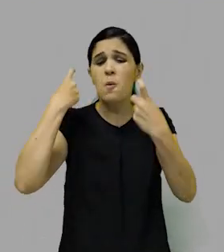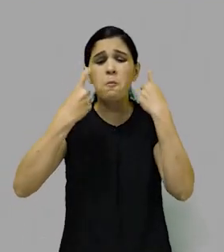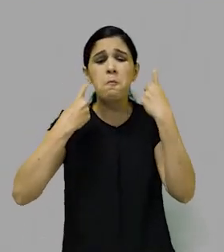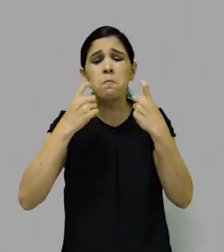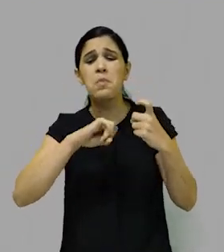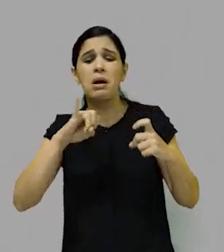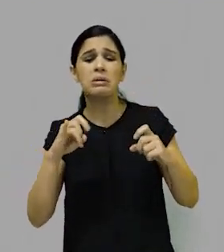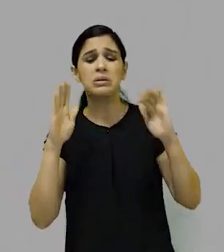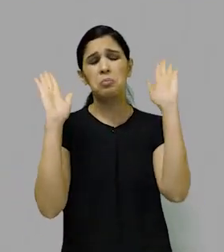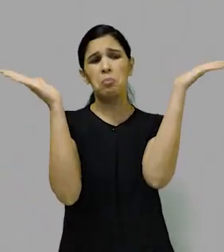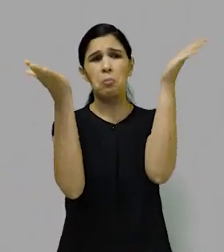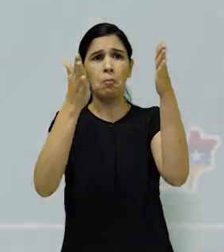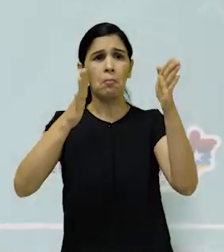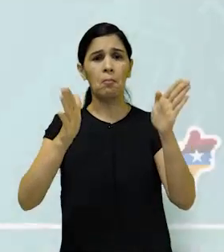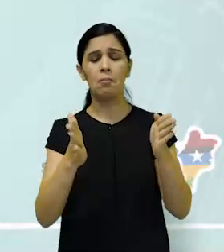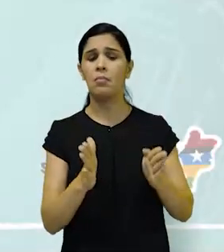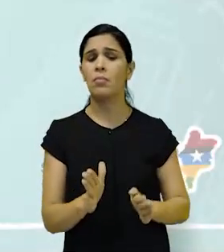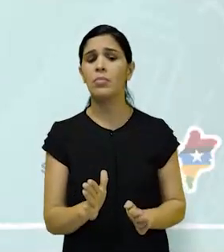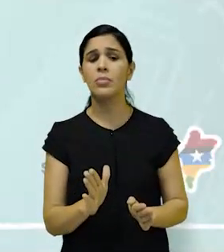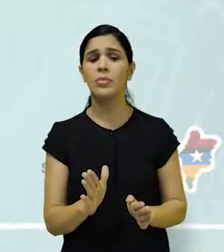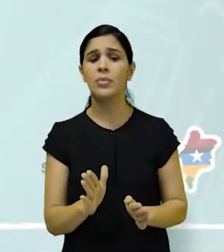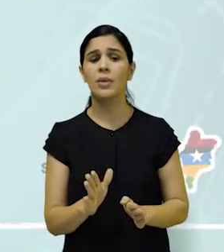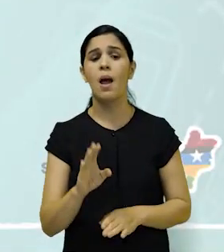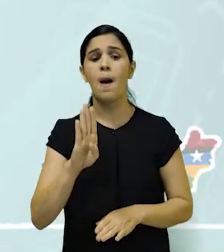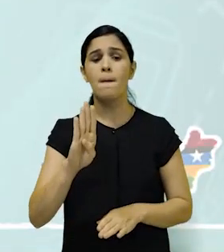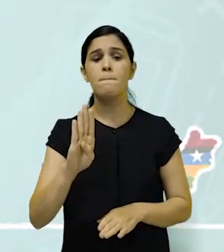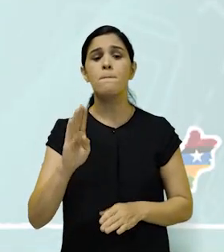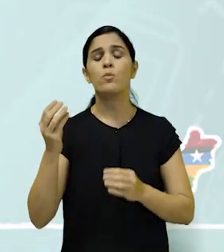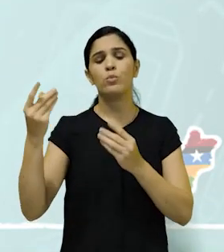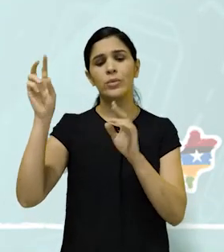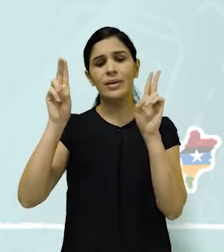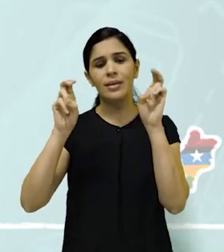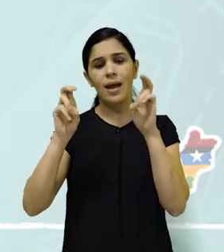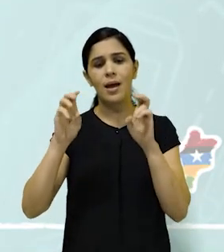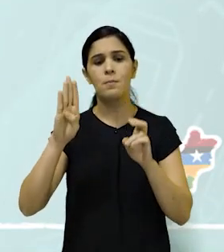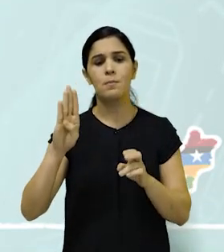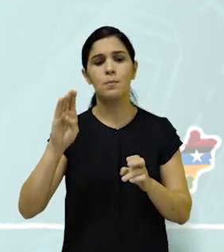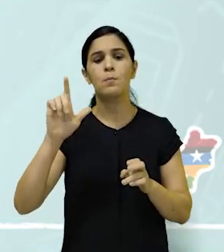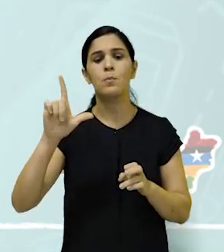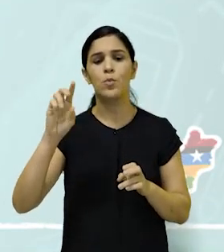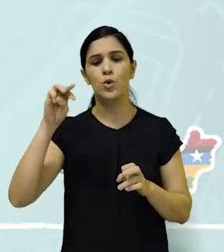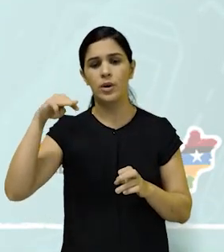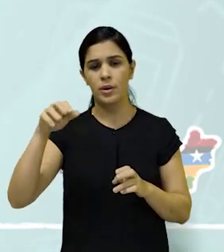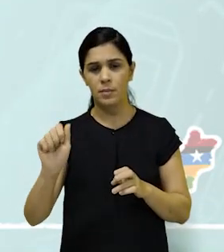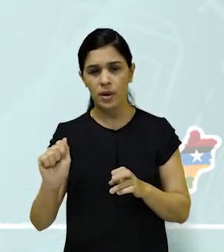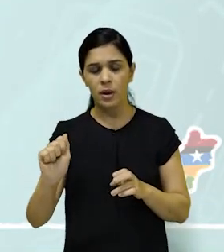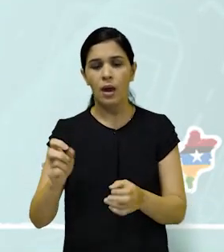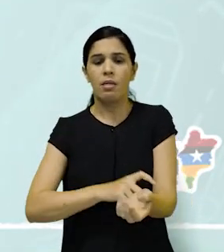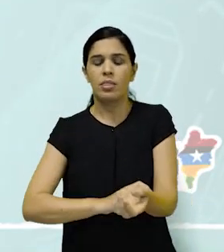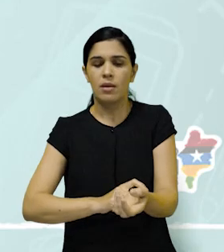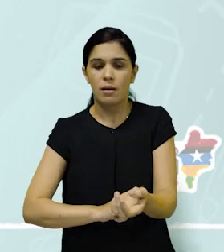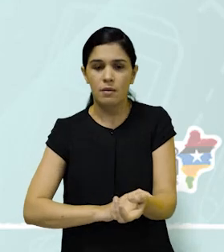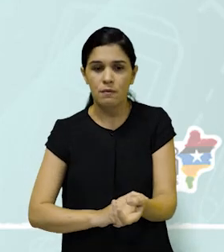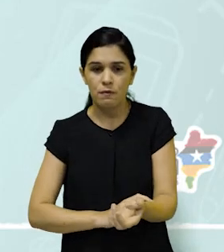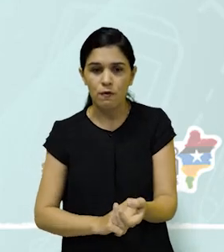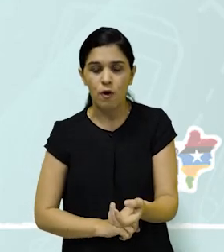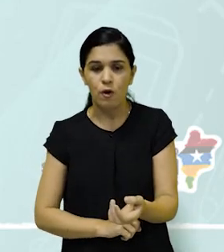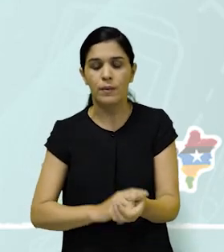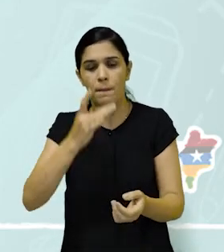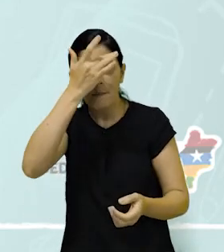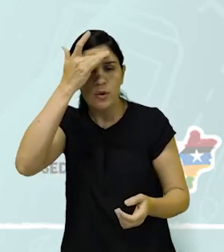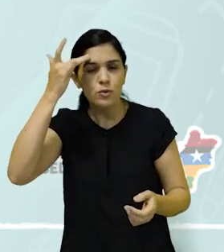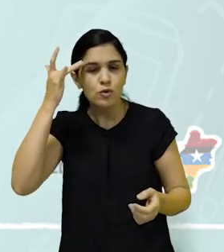isso. Mostrar que a prática de exercícios físicos ou uma alimentação adequada vai trazer um